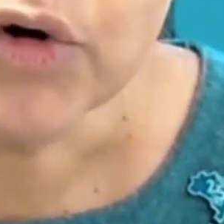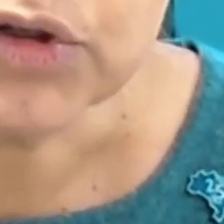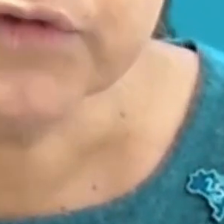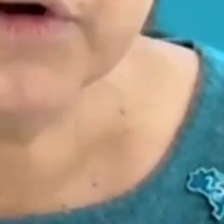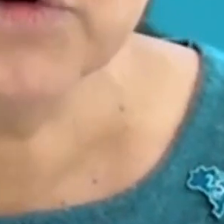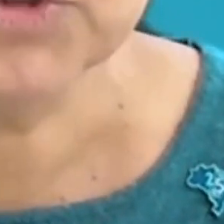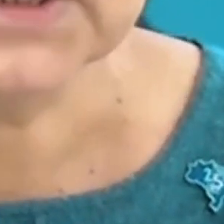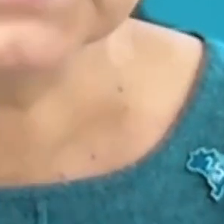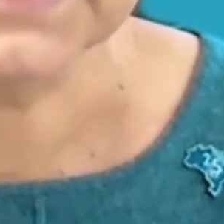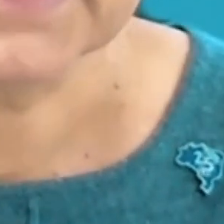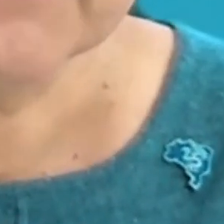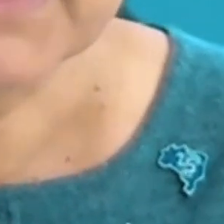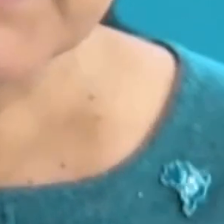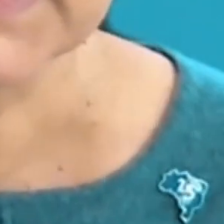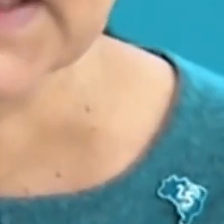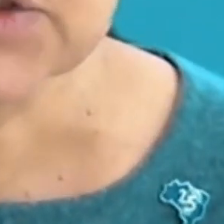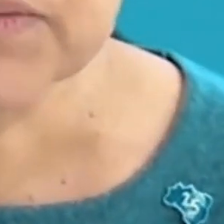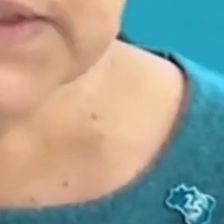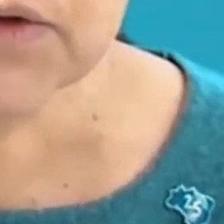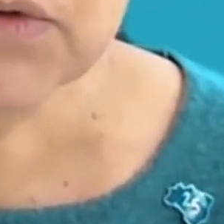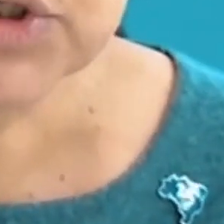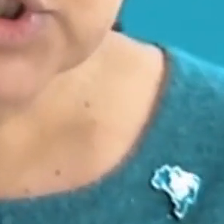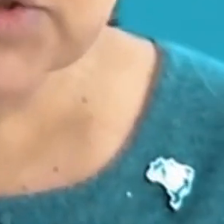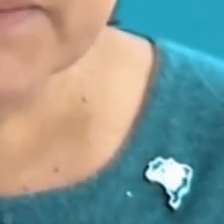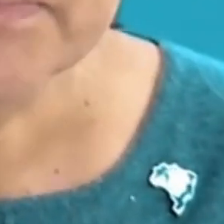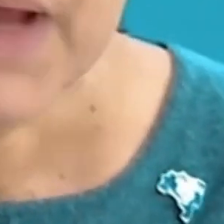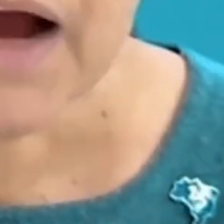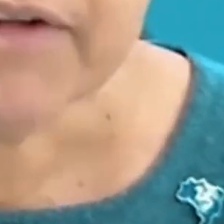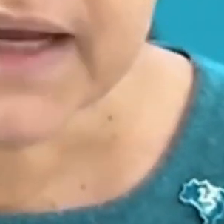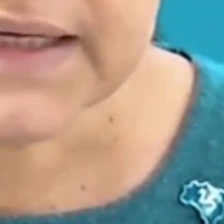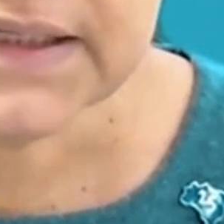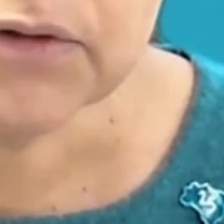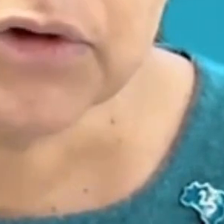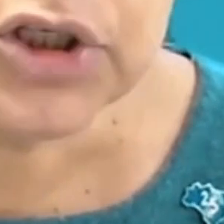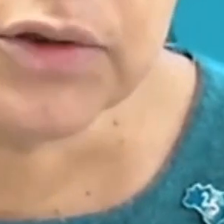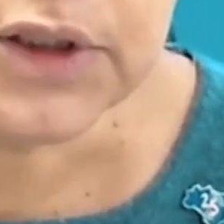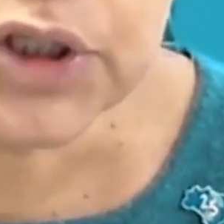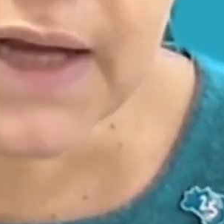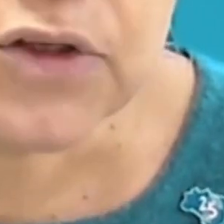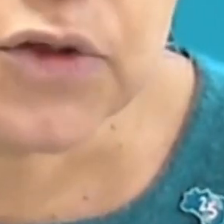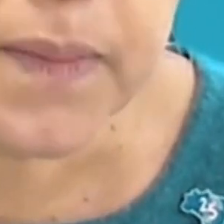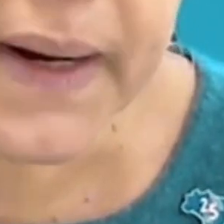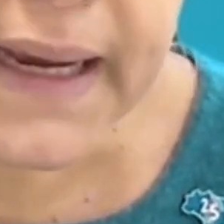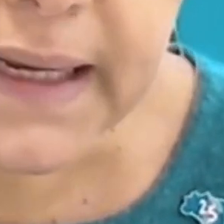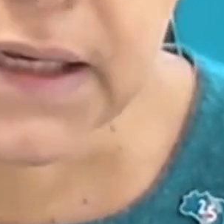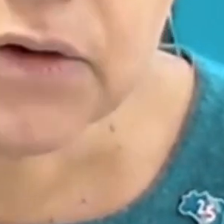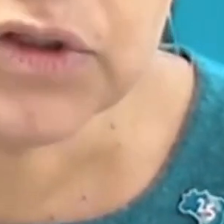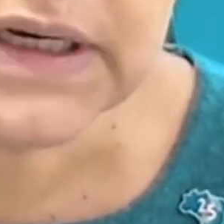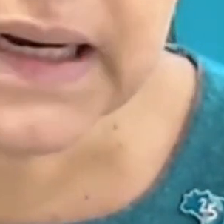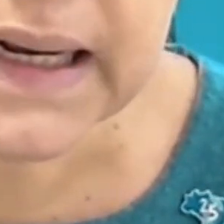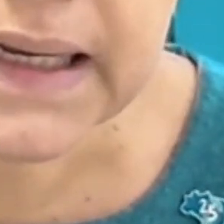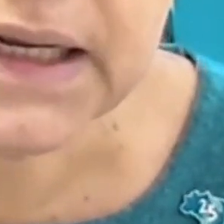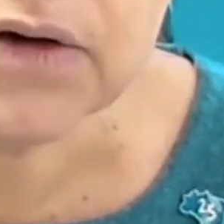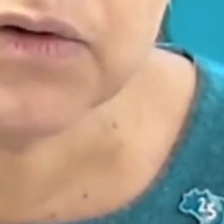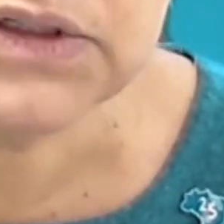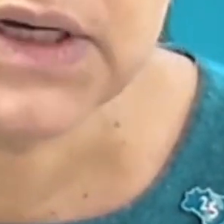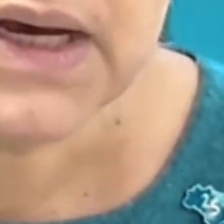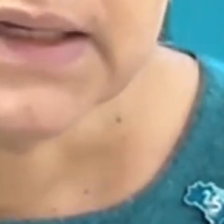quão valoroso foi utilizar a ferramenta da submissão contínua, a avaliação contínua de dados